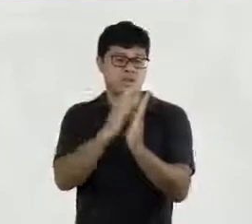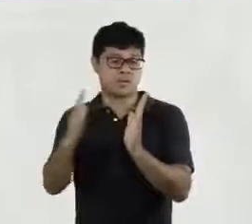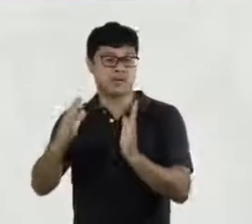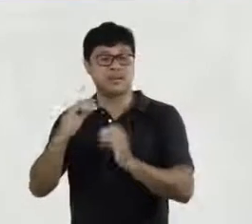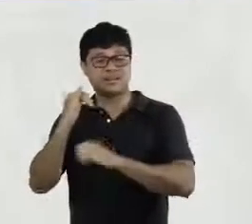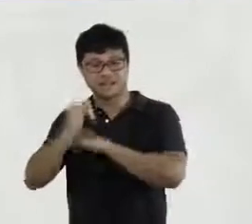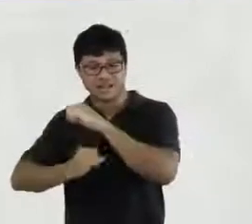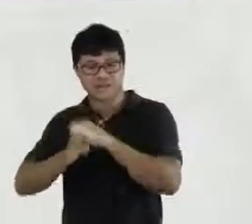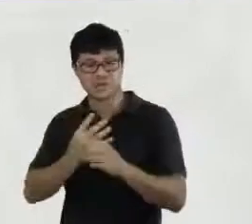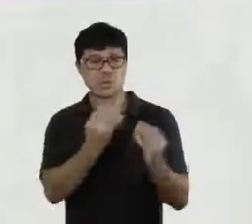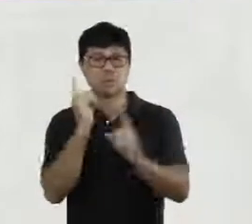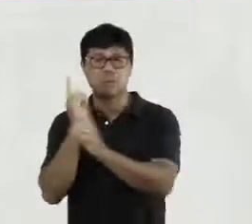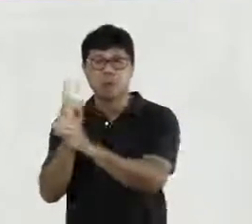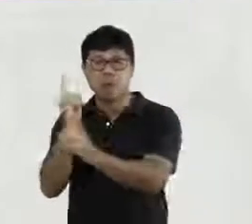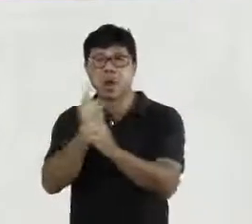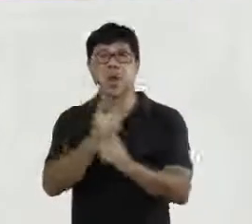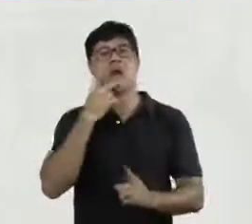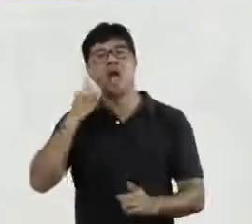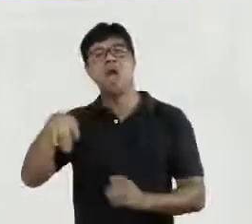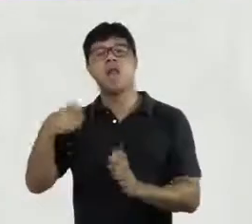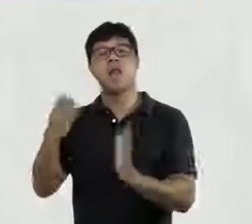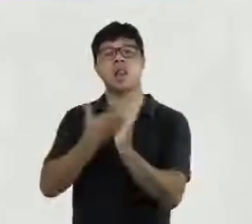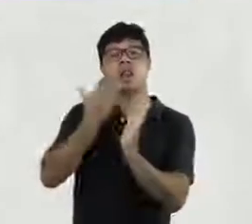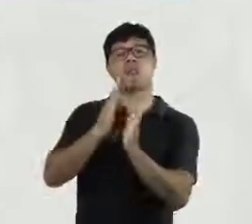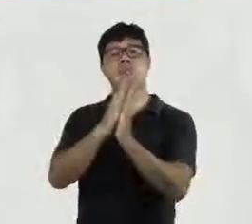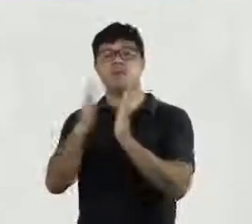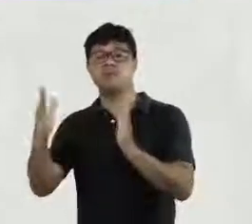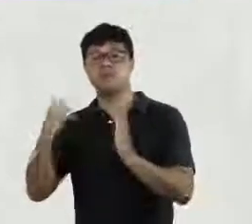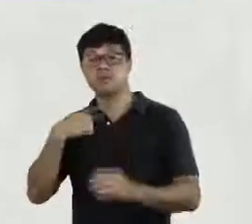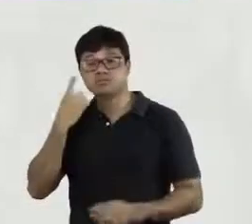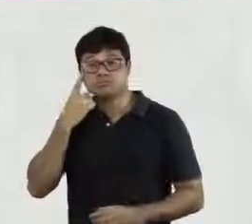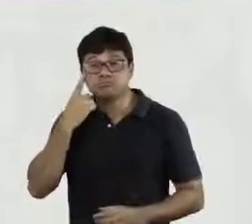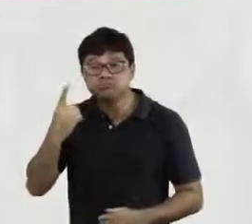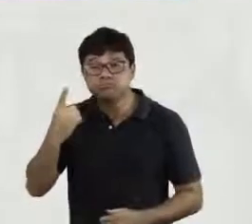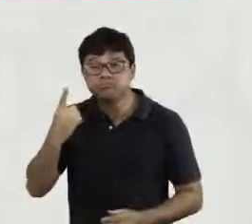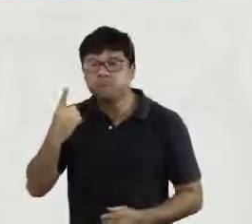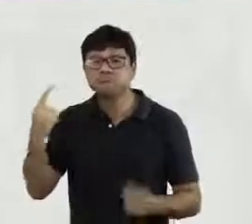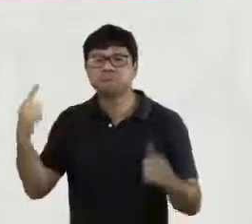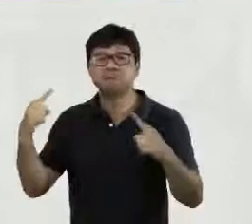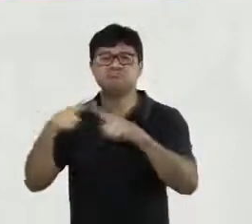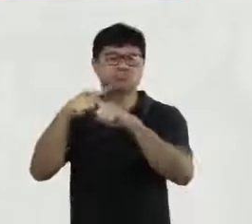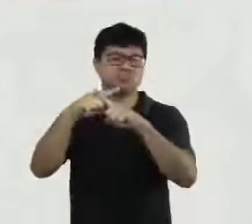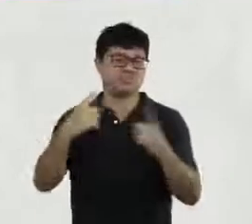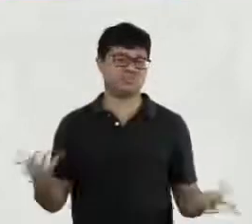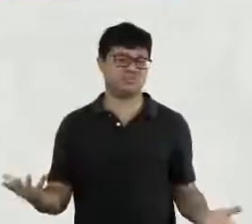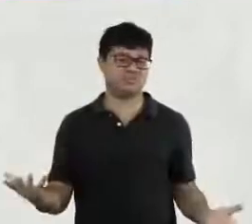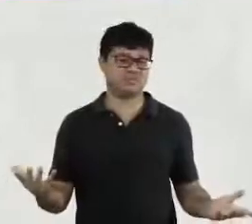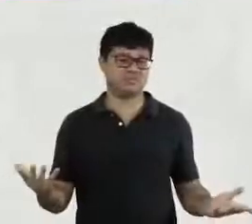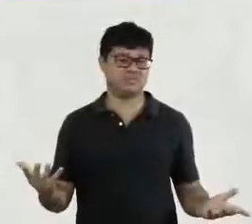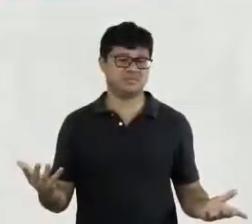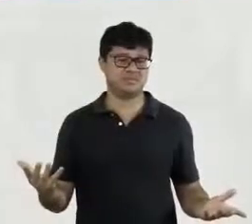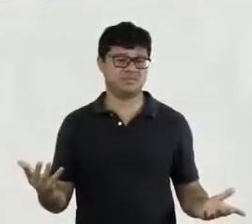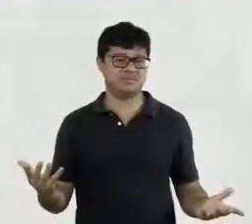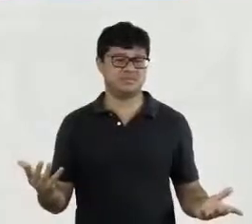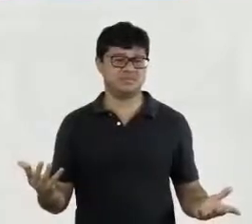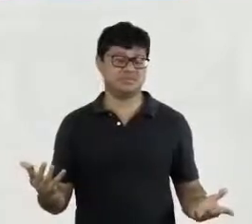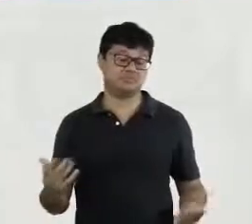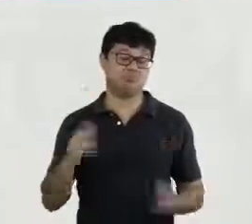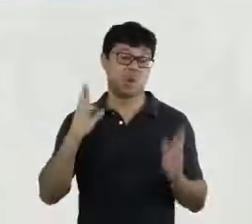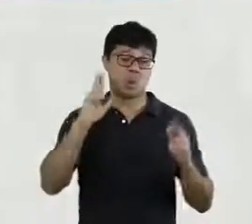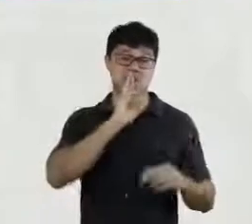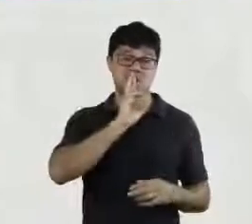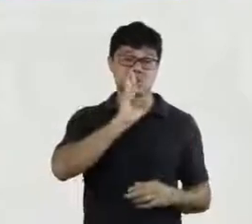está na internet hoje, dizendo que é bibliografia, a gente vai ver lá, não tem pé nem cabeça. Espero ter